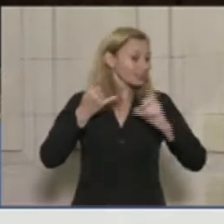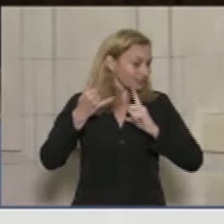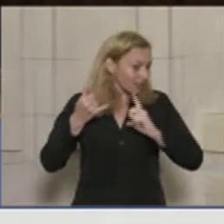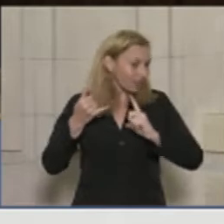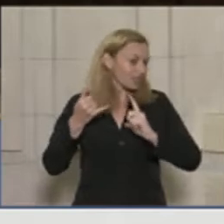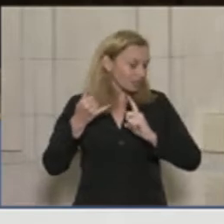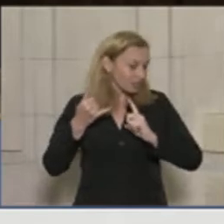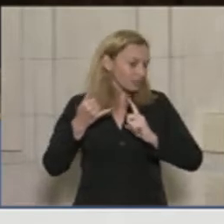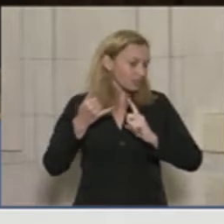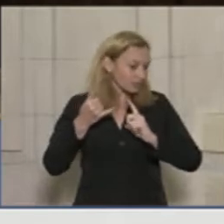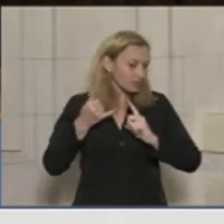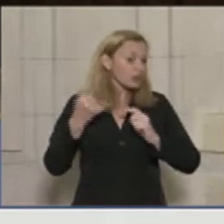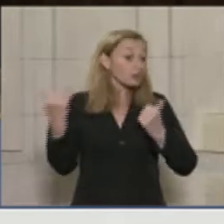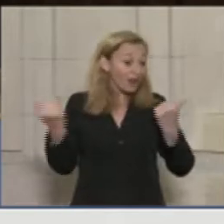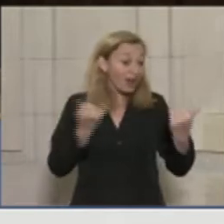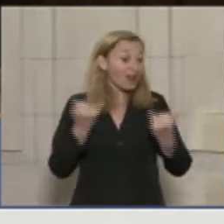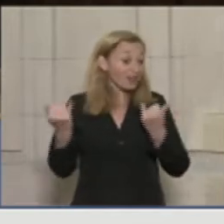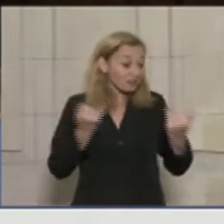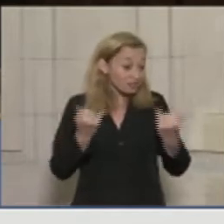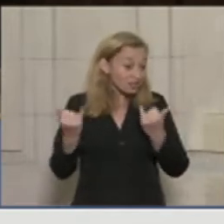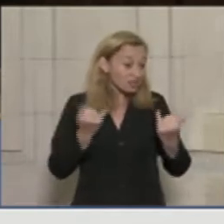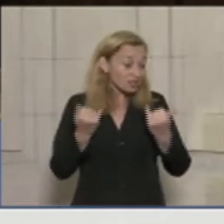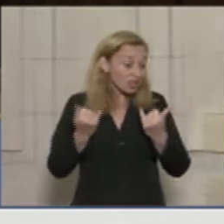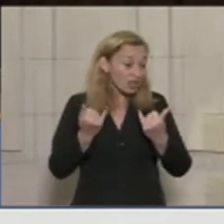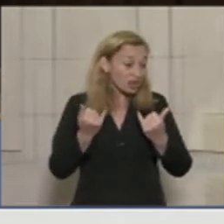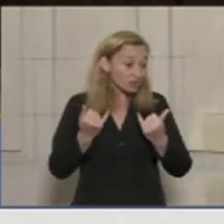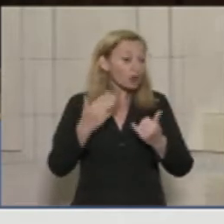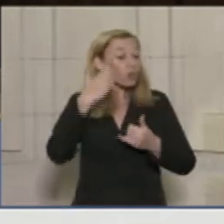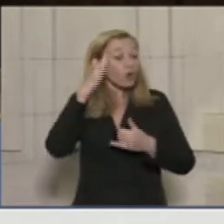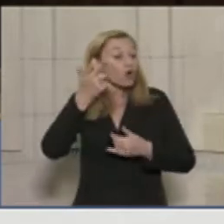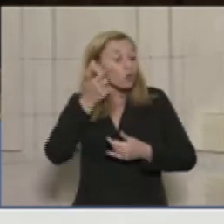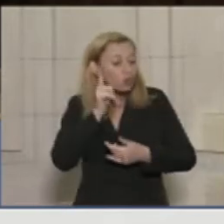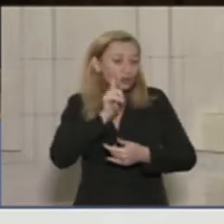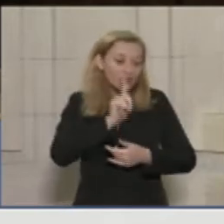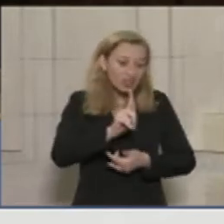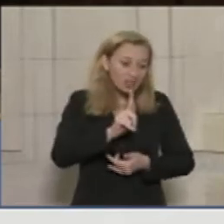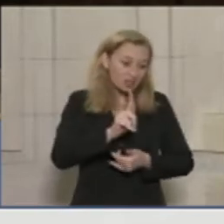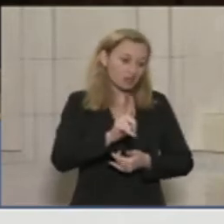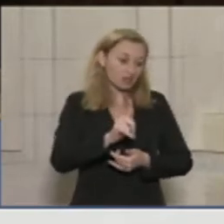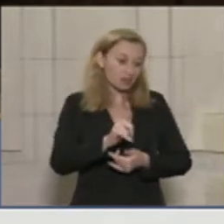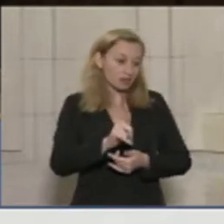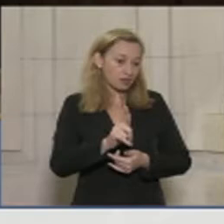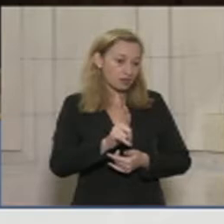um sistema informatizado de gestão para dar conta dessa complexidade.